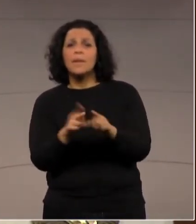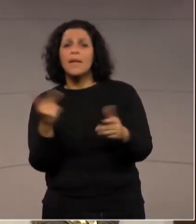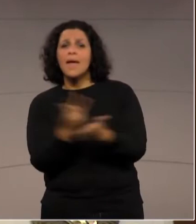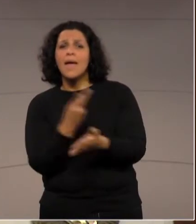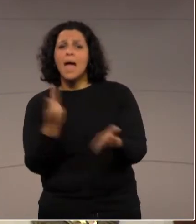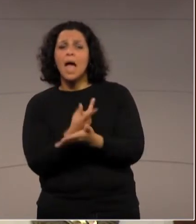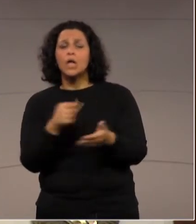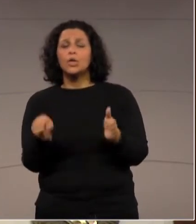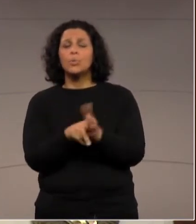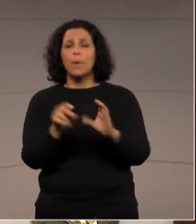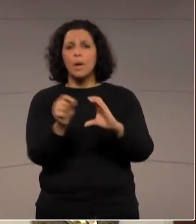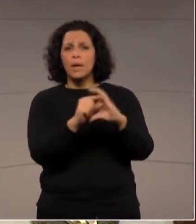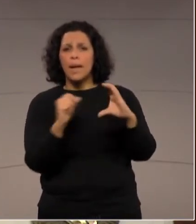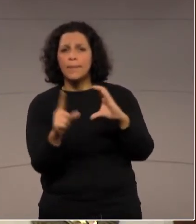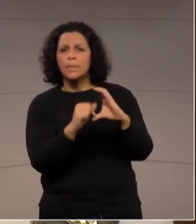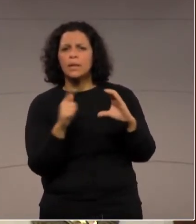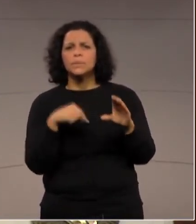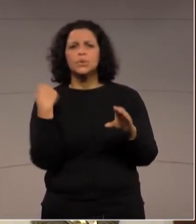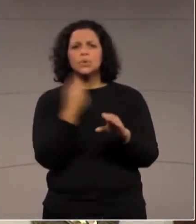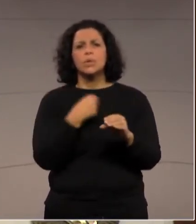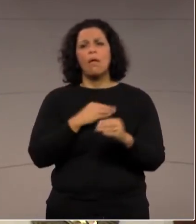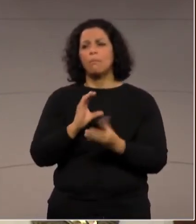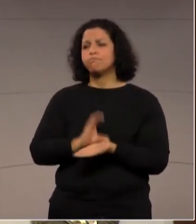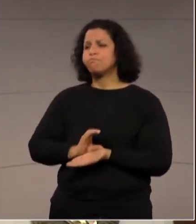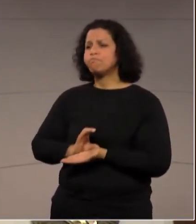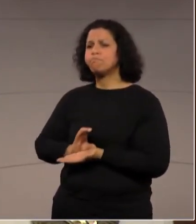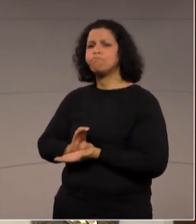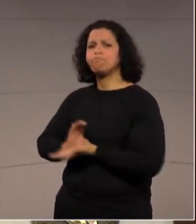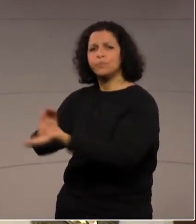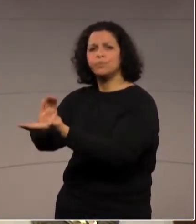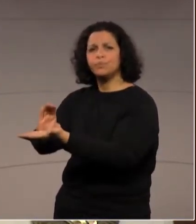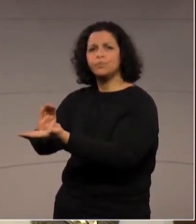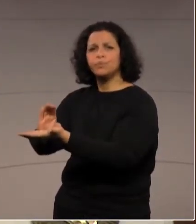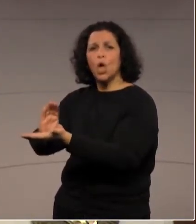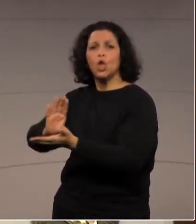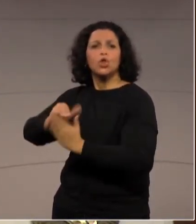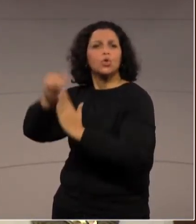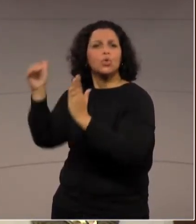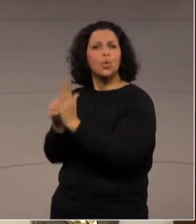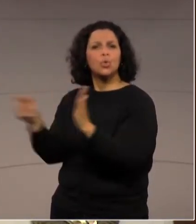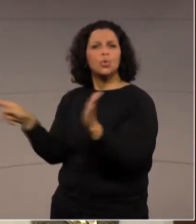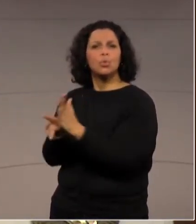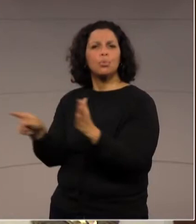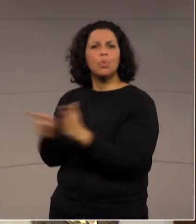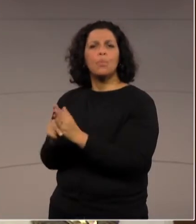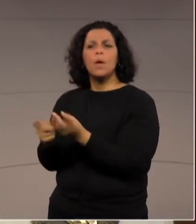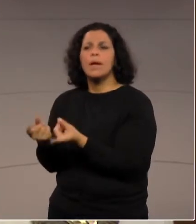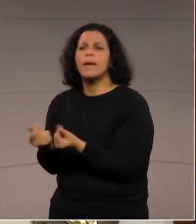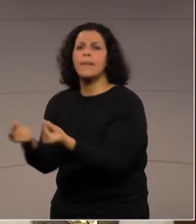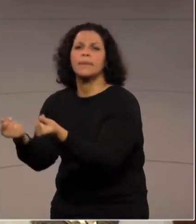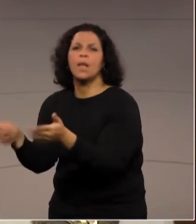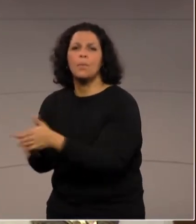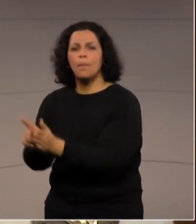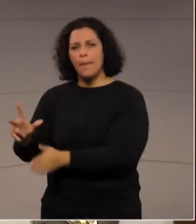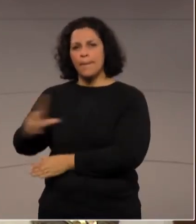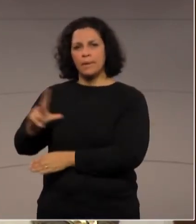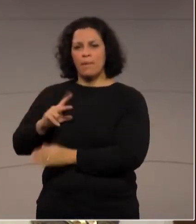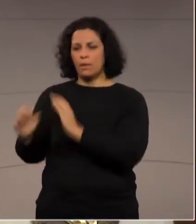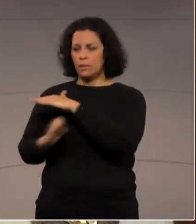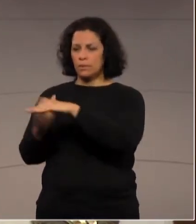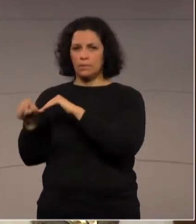do capital que é entregue essa participação esse recolhimento somente o capital privado